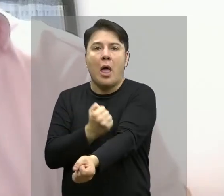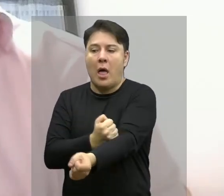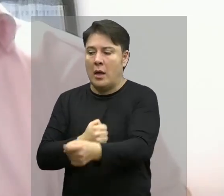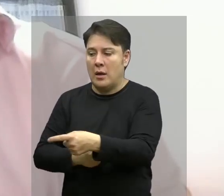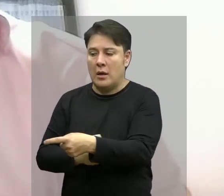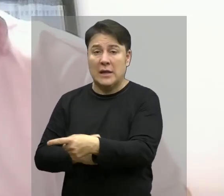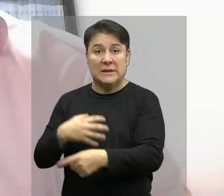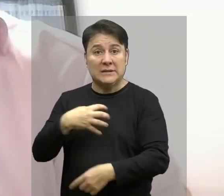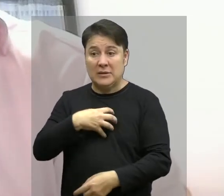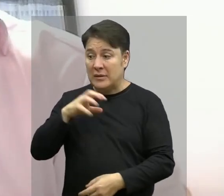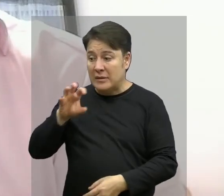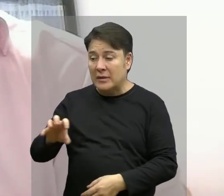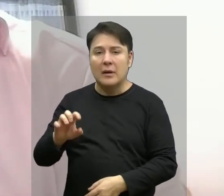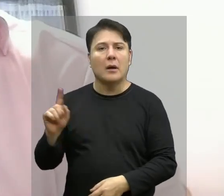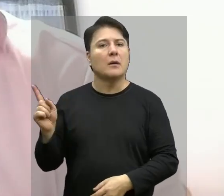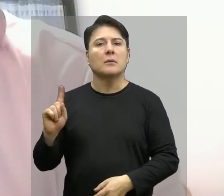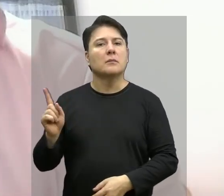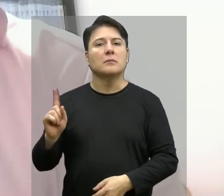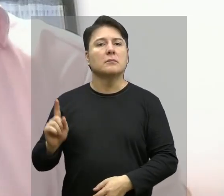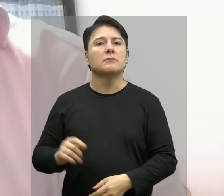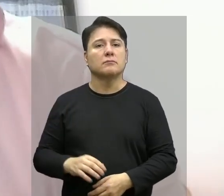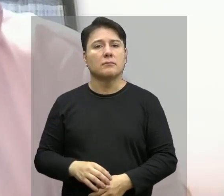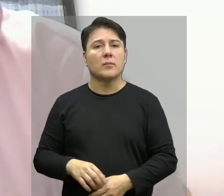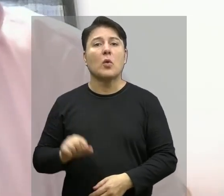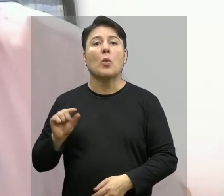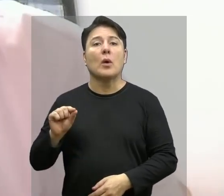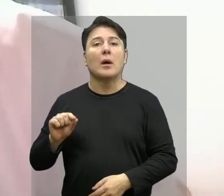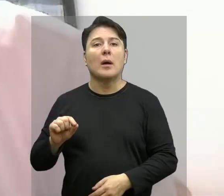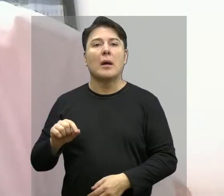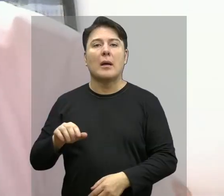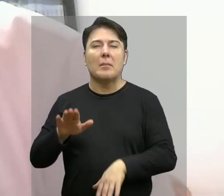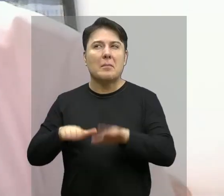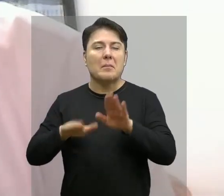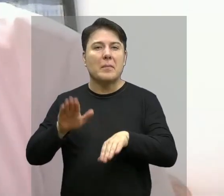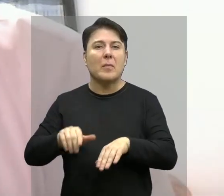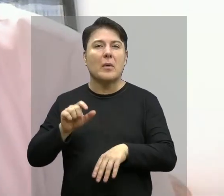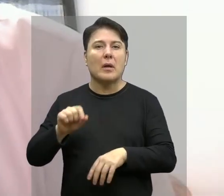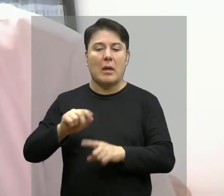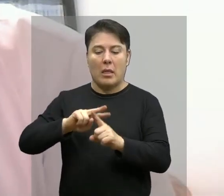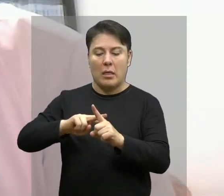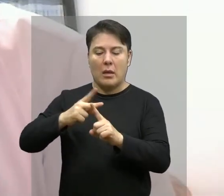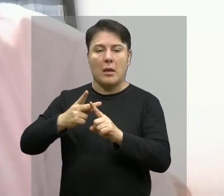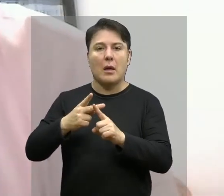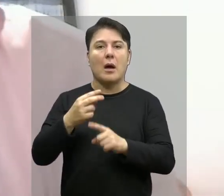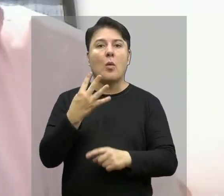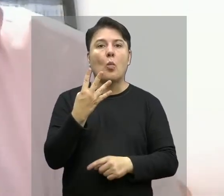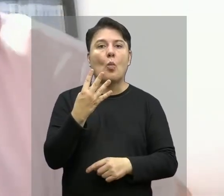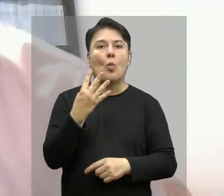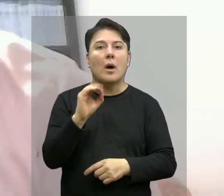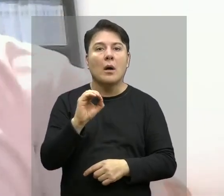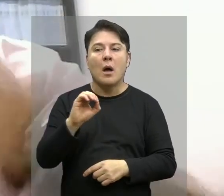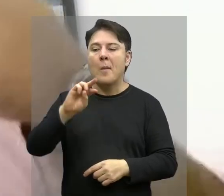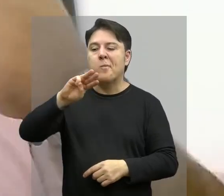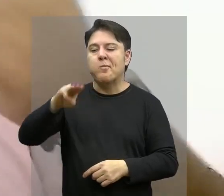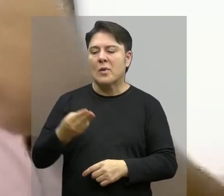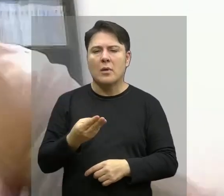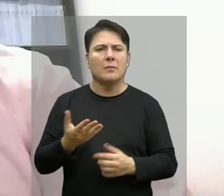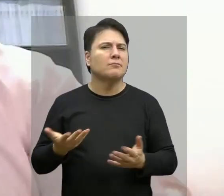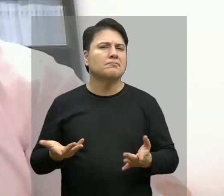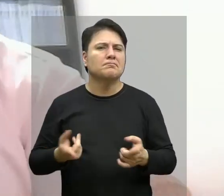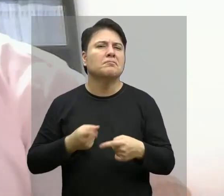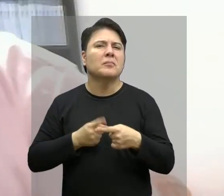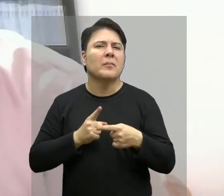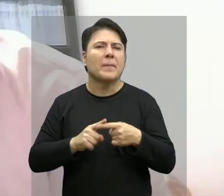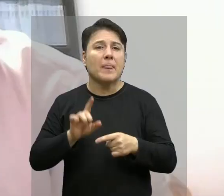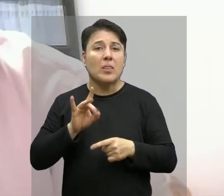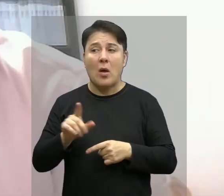é dessa forma que deveria se ler esse número. O mais correto é, no mínimo, dobrar para 40 milhões. Por quê? Porque não adoece